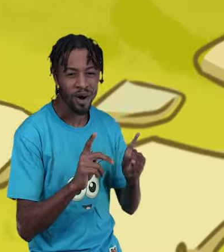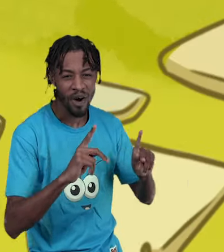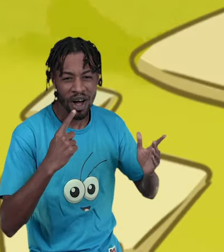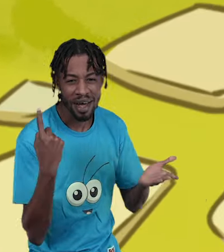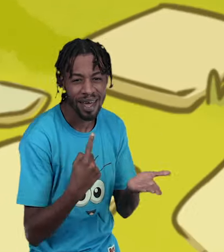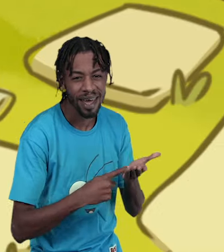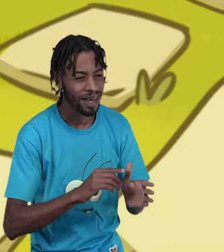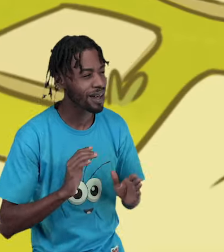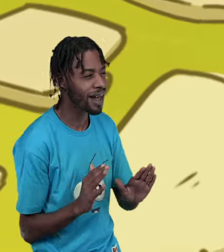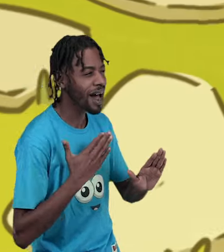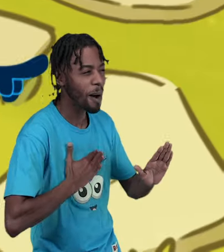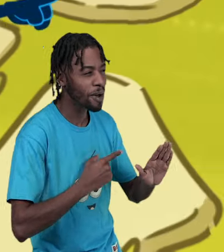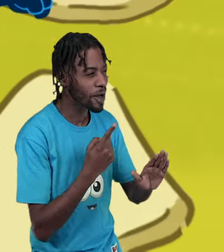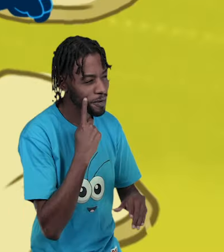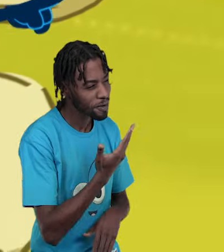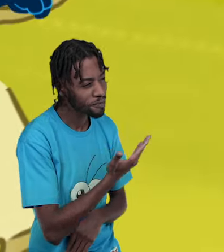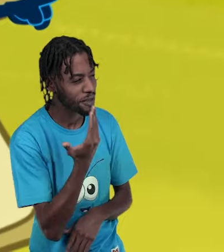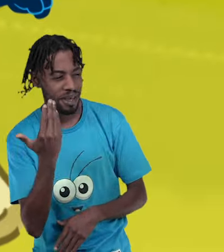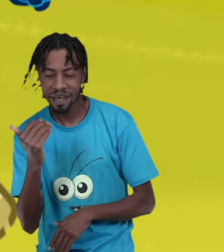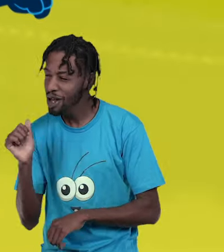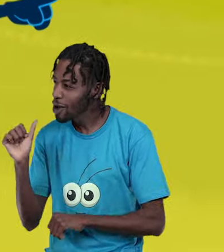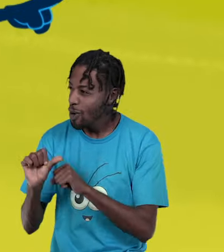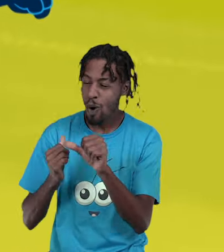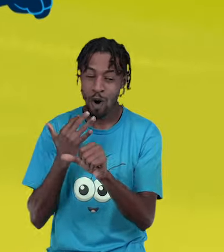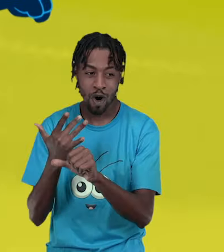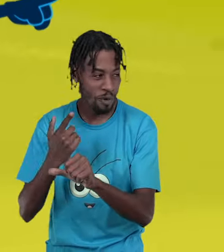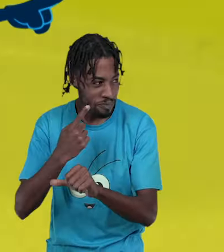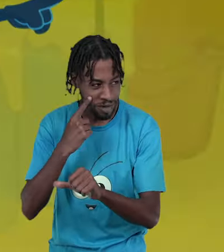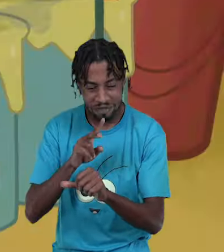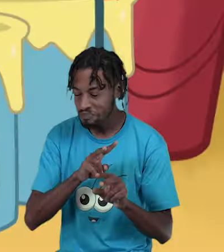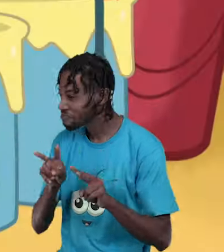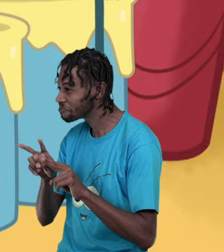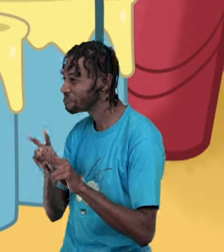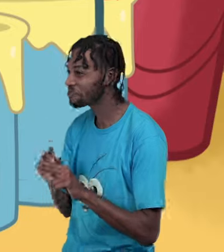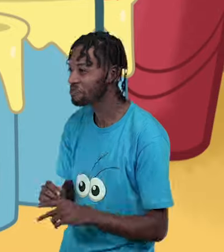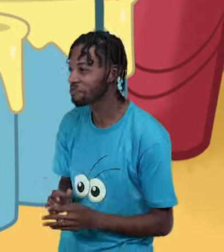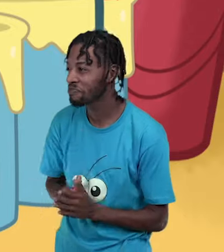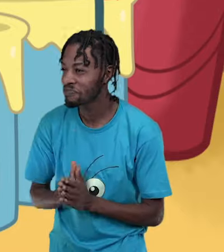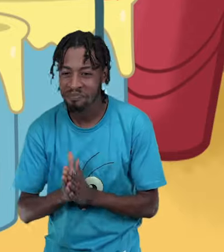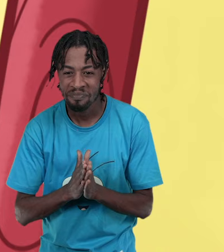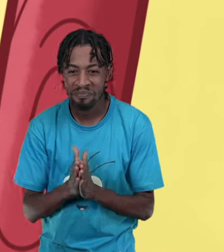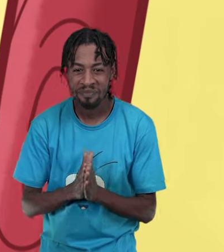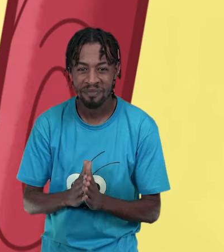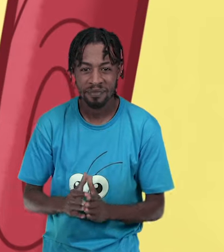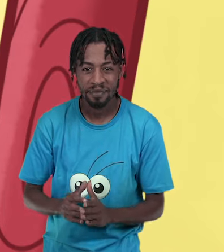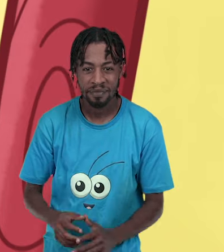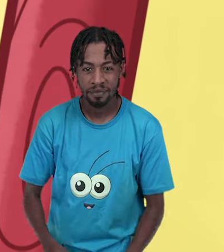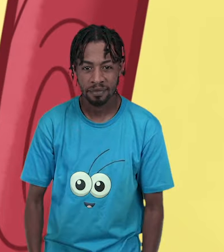deixar, Eva! Vamos ver ela mudar de cor! Bob sobe uma escada singela